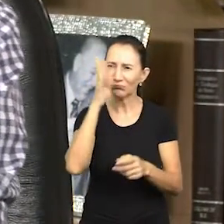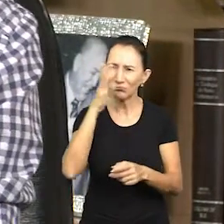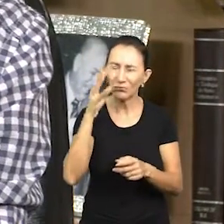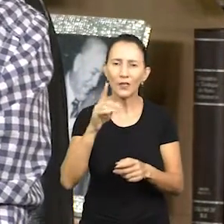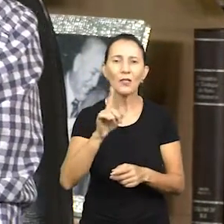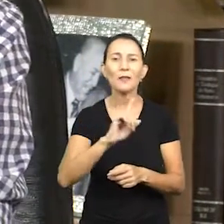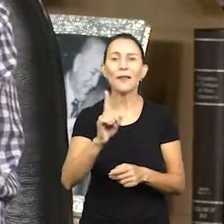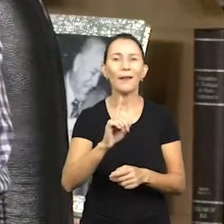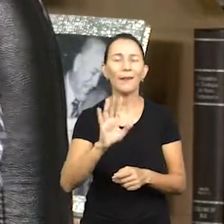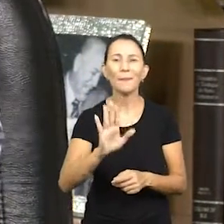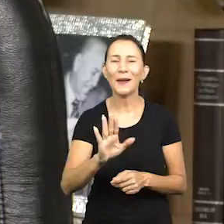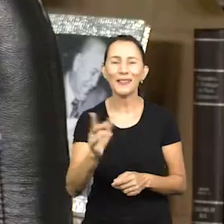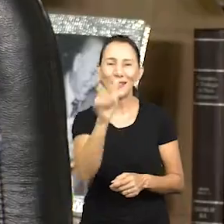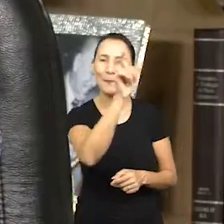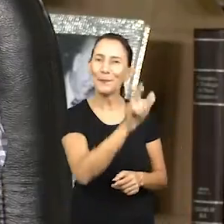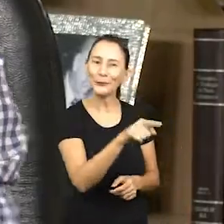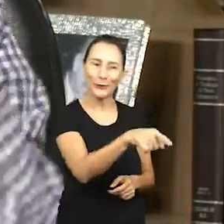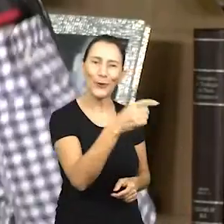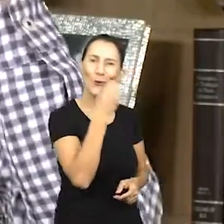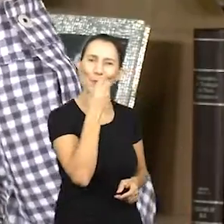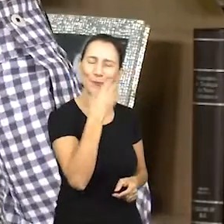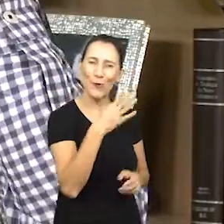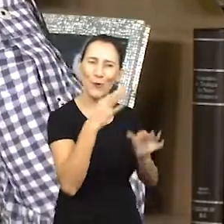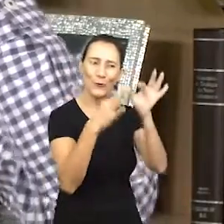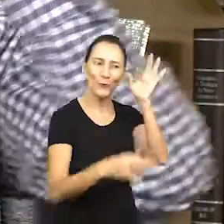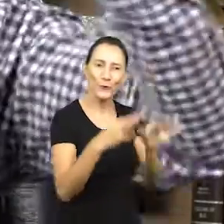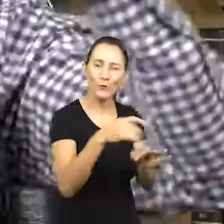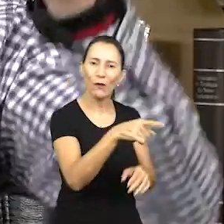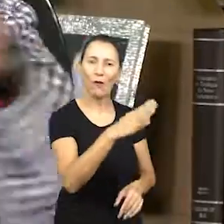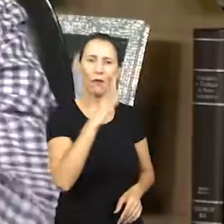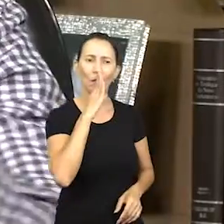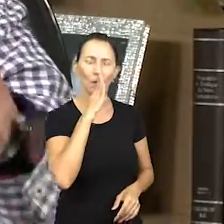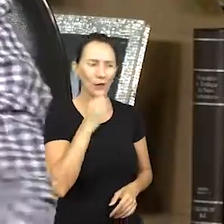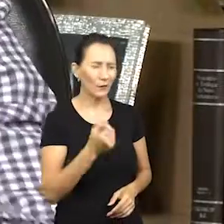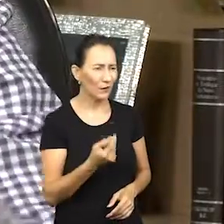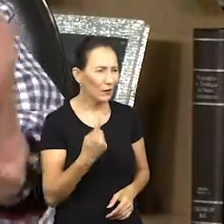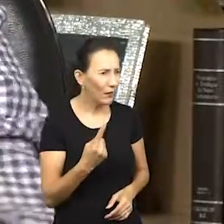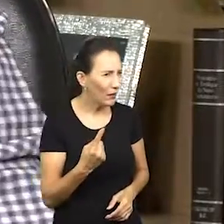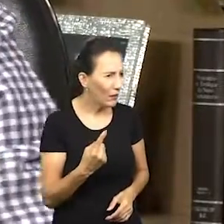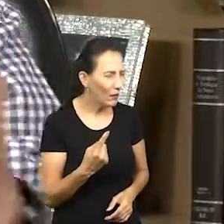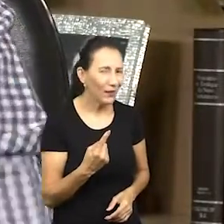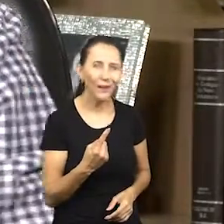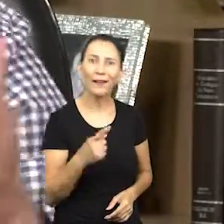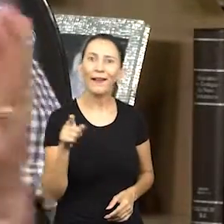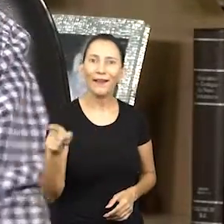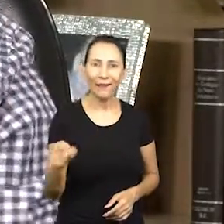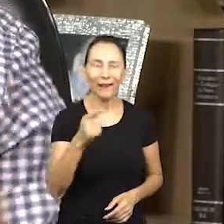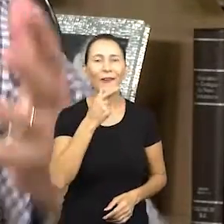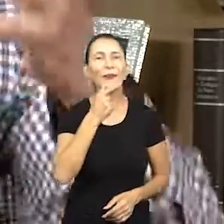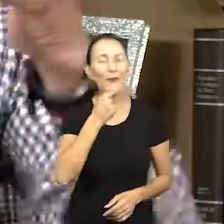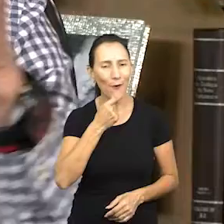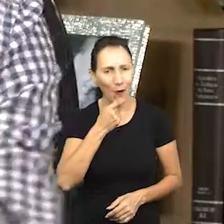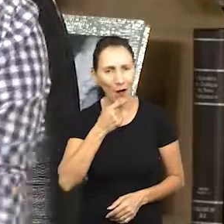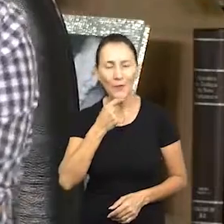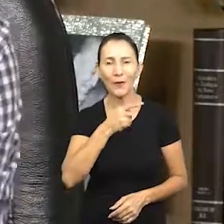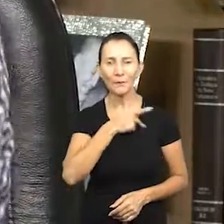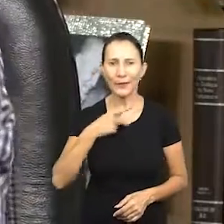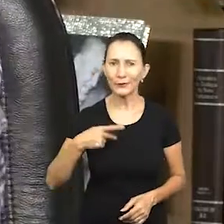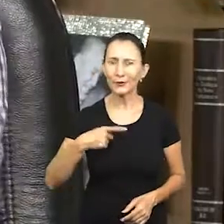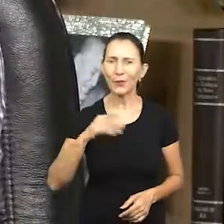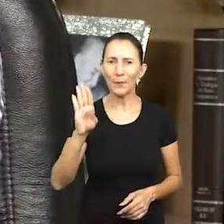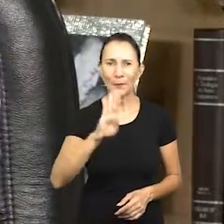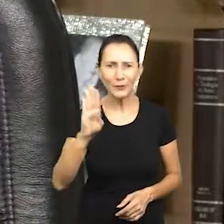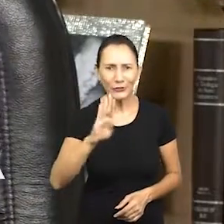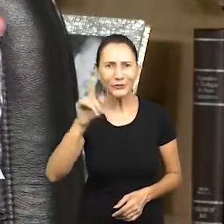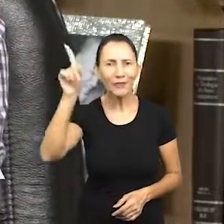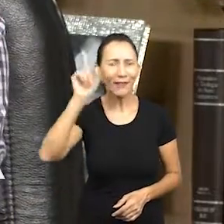é o silêncio dos justos. Então ele, sendo um pastor batista, começou a pregar, tem que libertar. Então eu, na minha